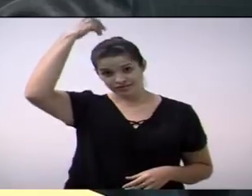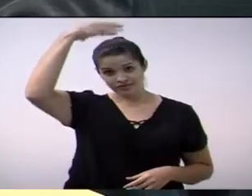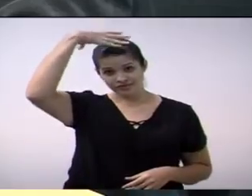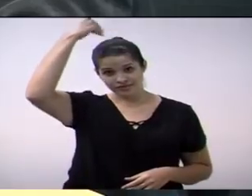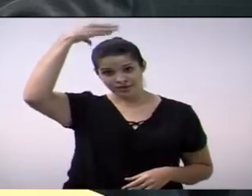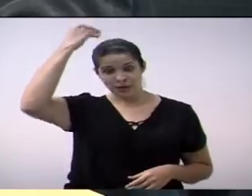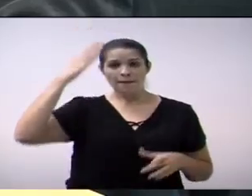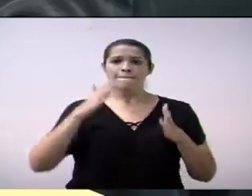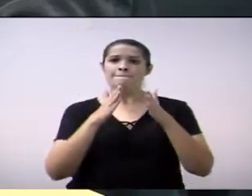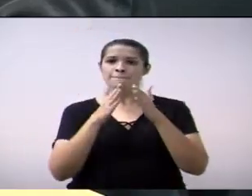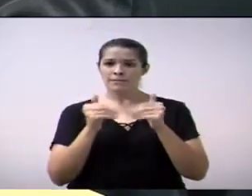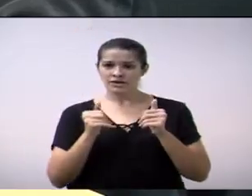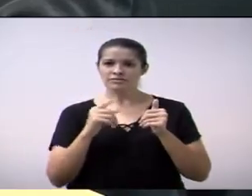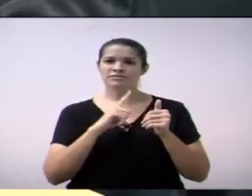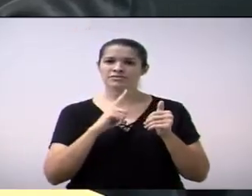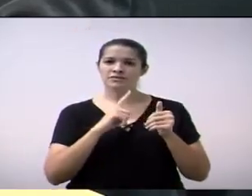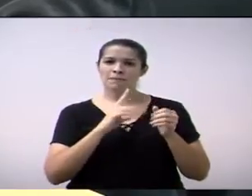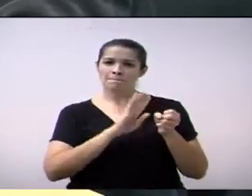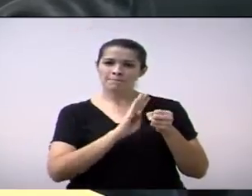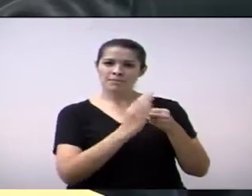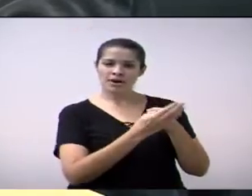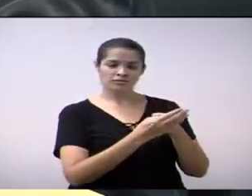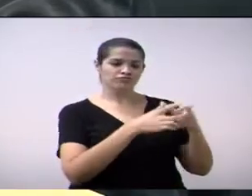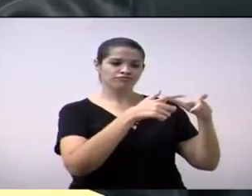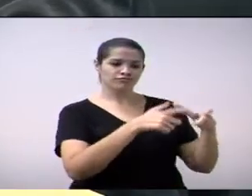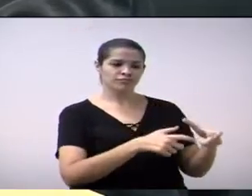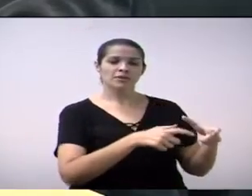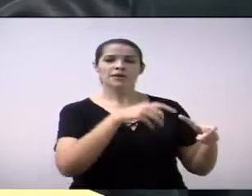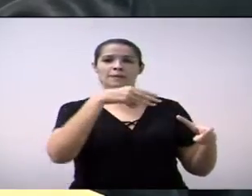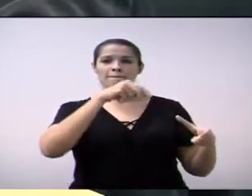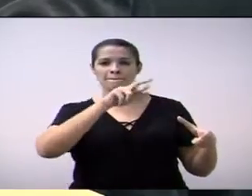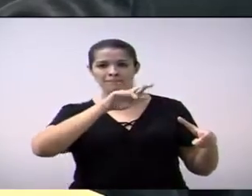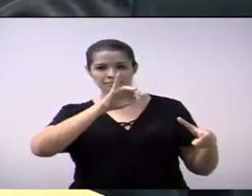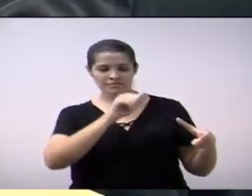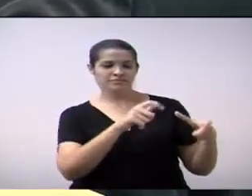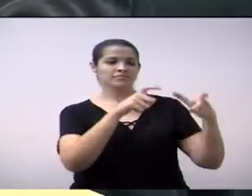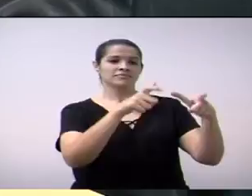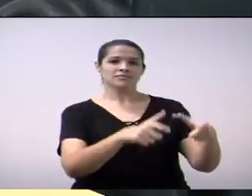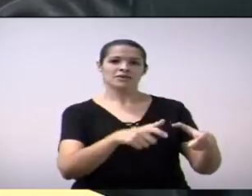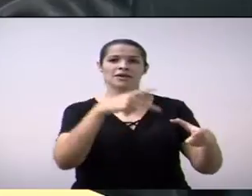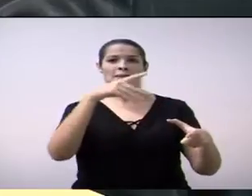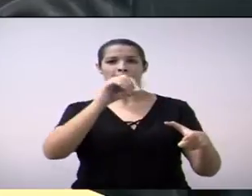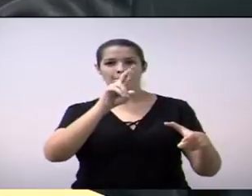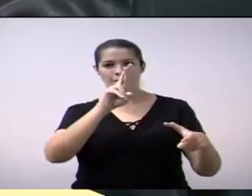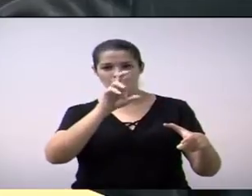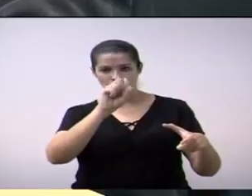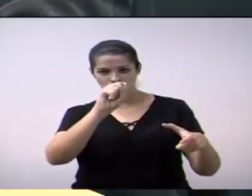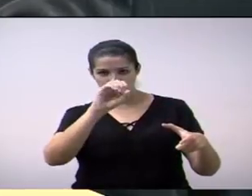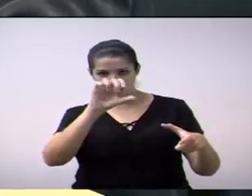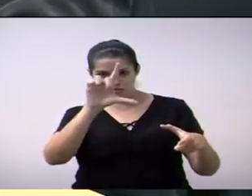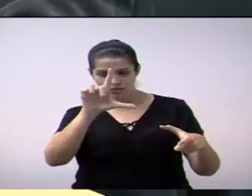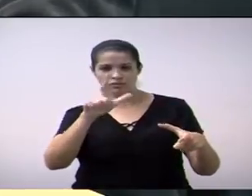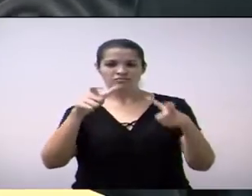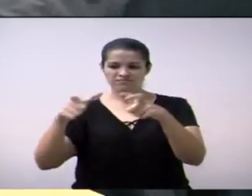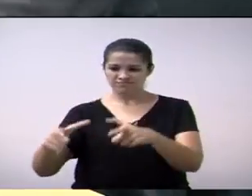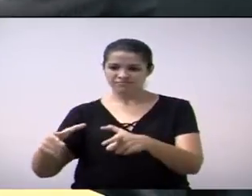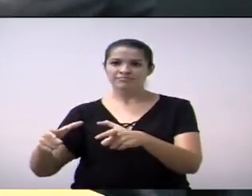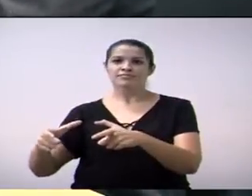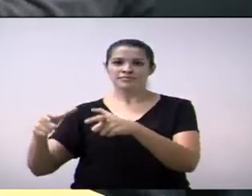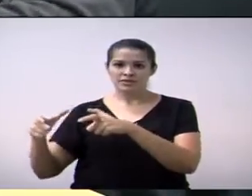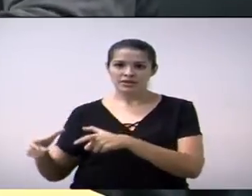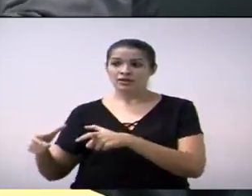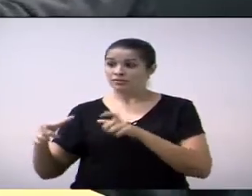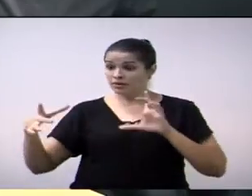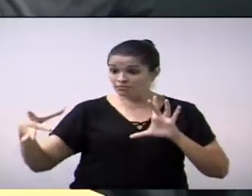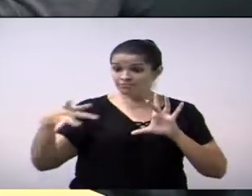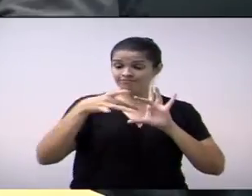à anexação dos bairros Marieta Dian, Pôr do Sol, Vila Matilde, São Joaquim e Recanto das Águas para o município de